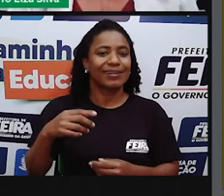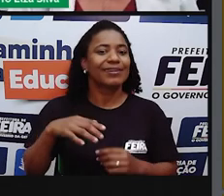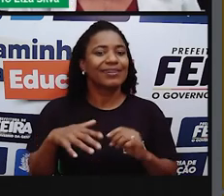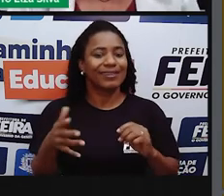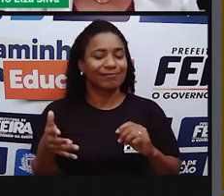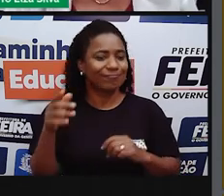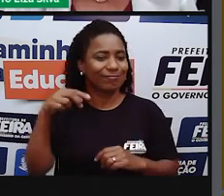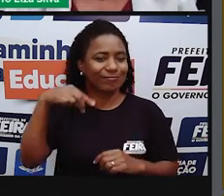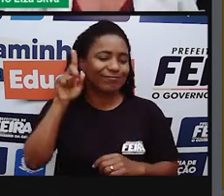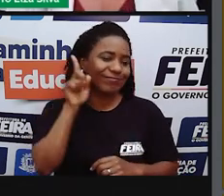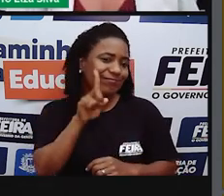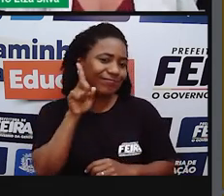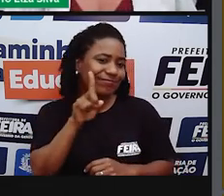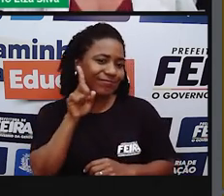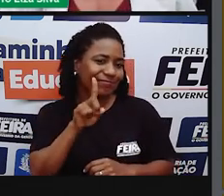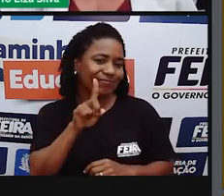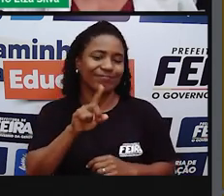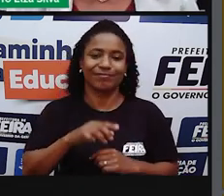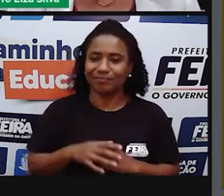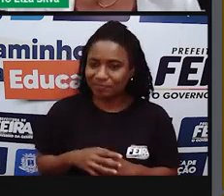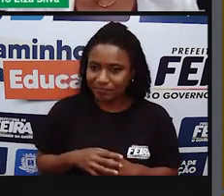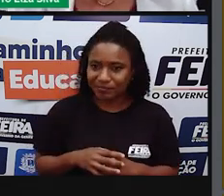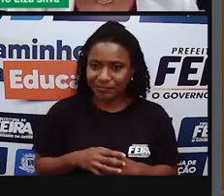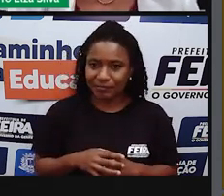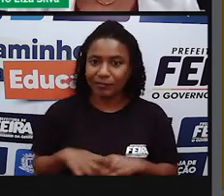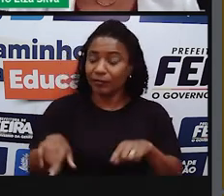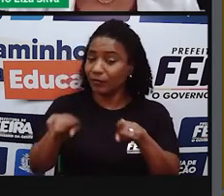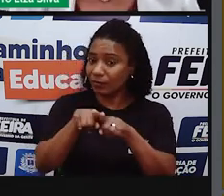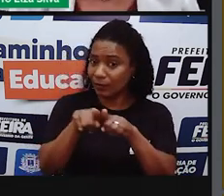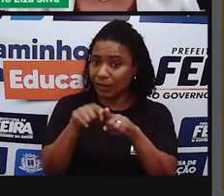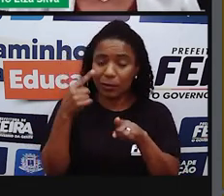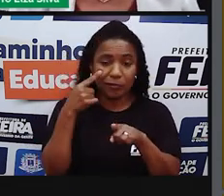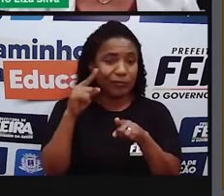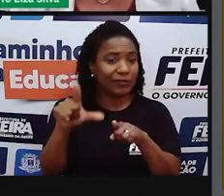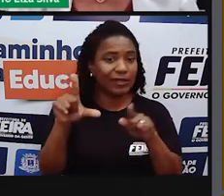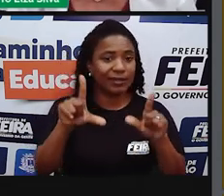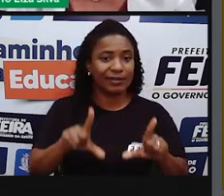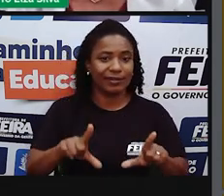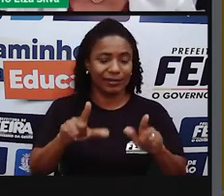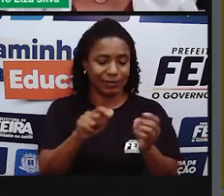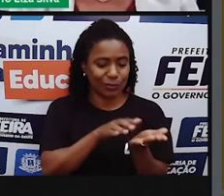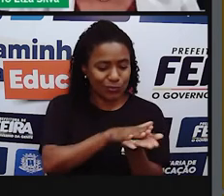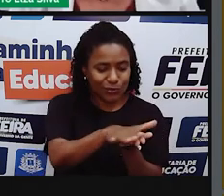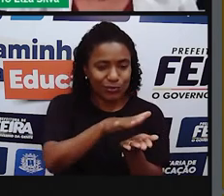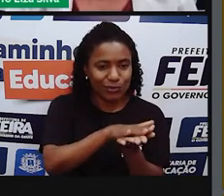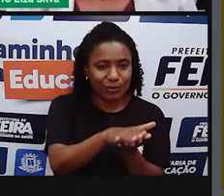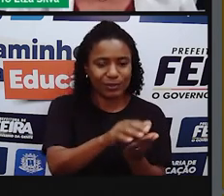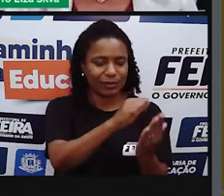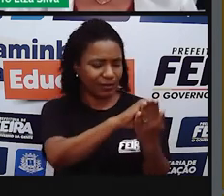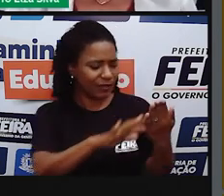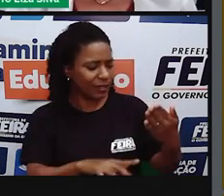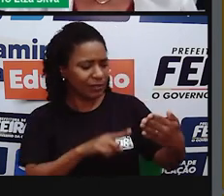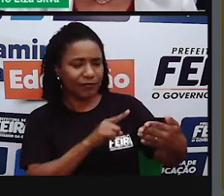no material impresso que tem uma música que foi um grande sucesso desse cantor em